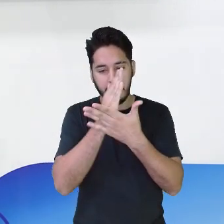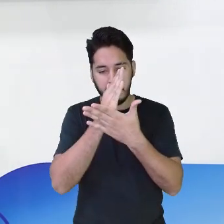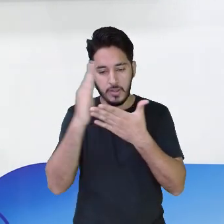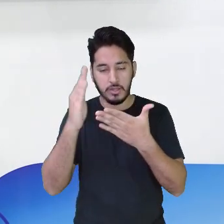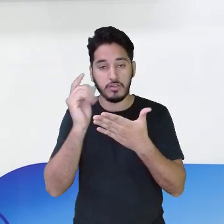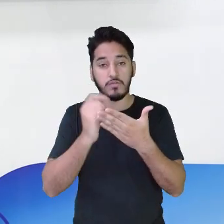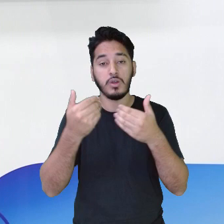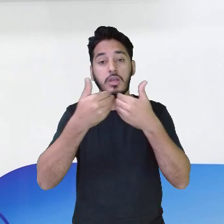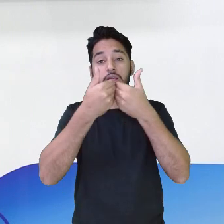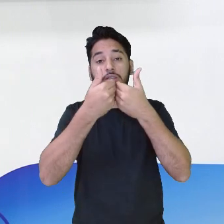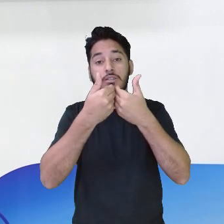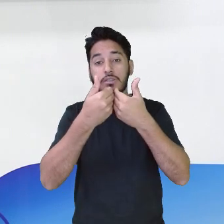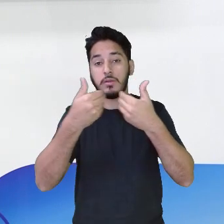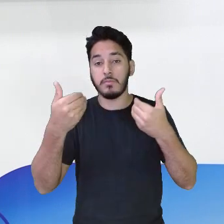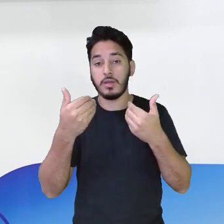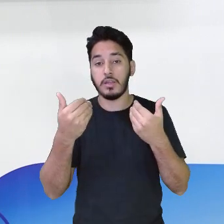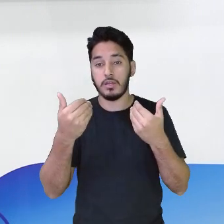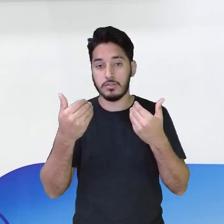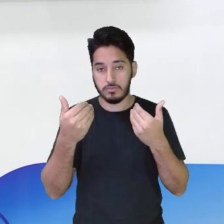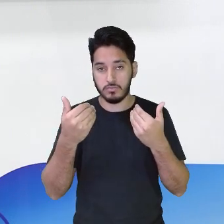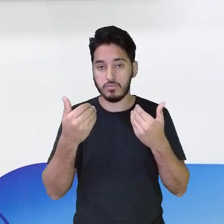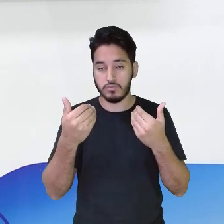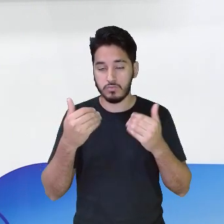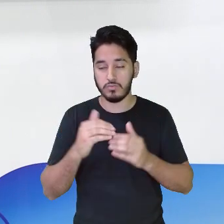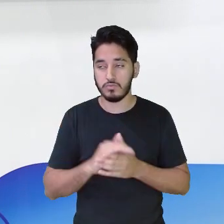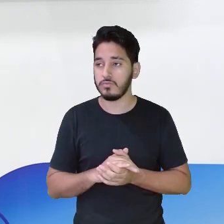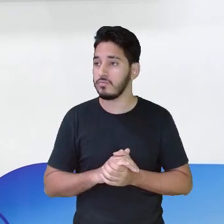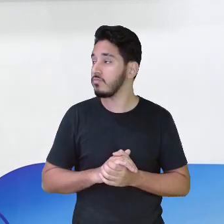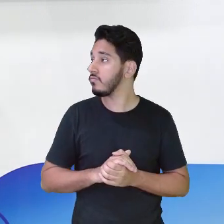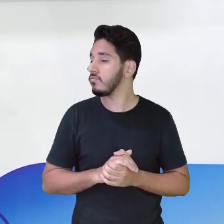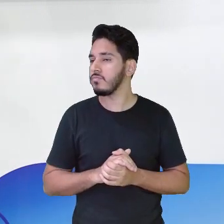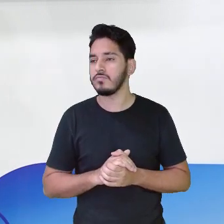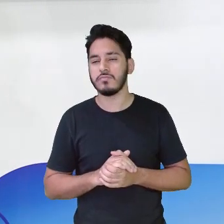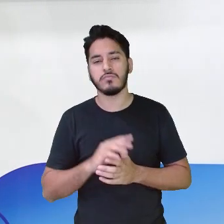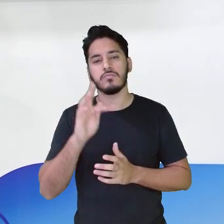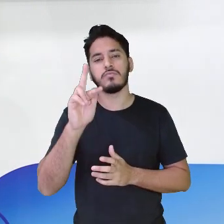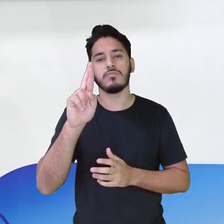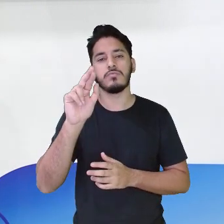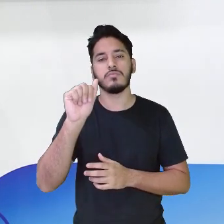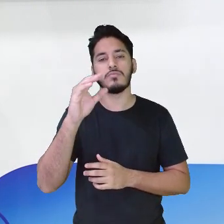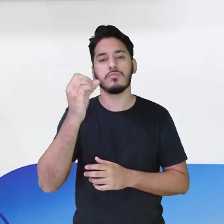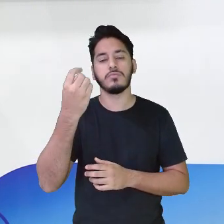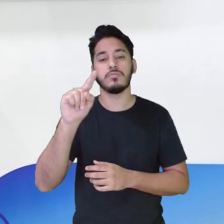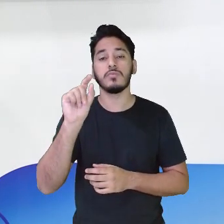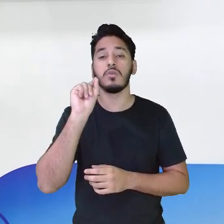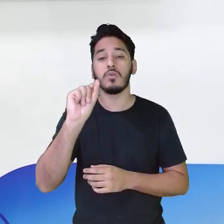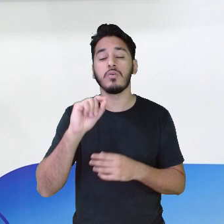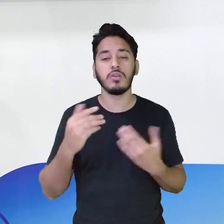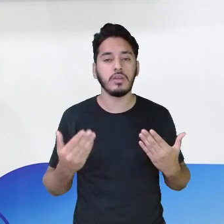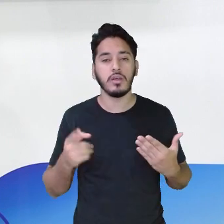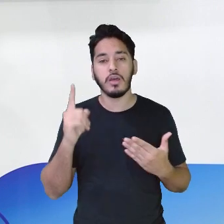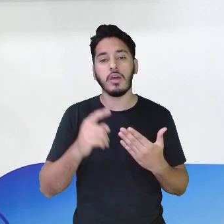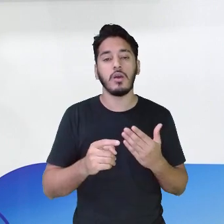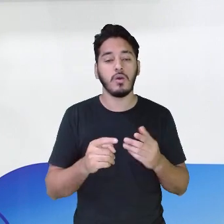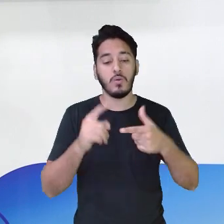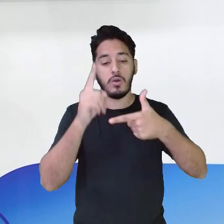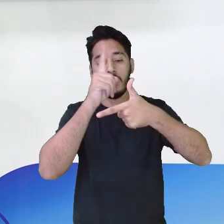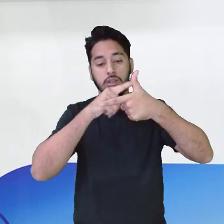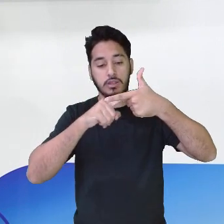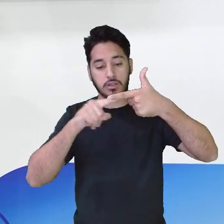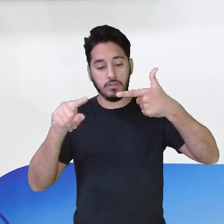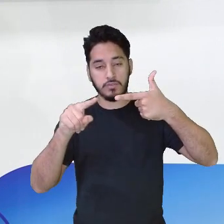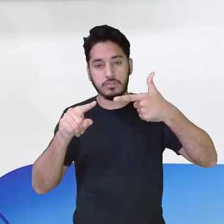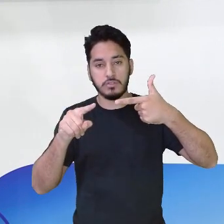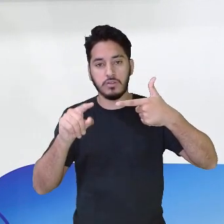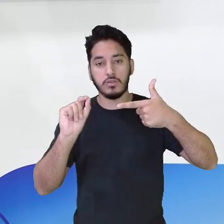foi dividido em partes. Fração nada mais é do que uma divisão de